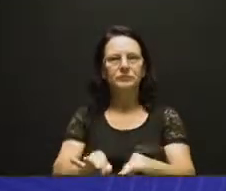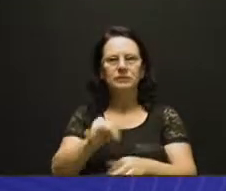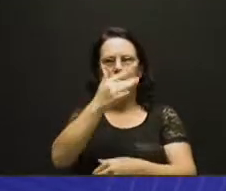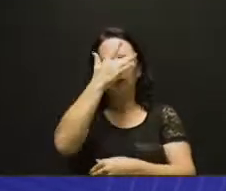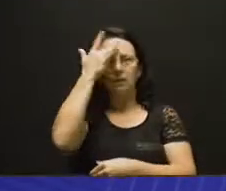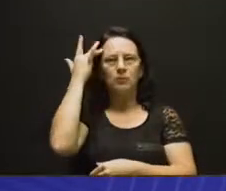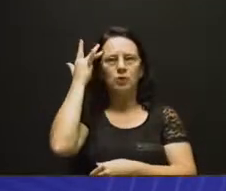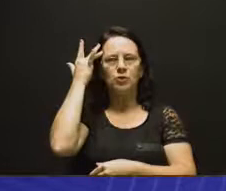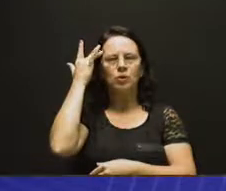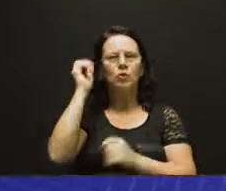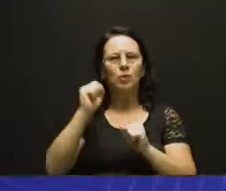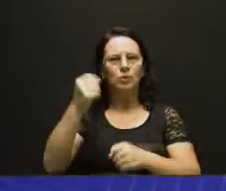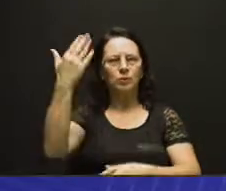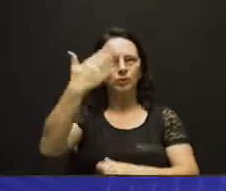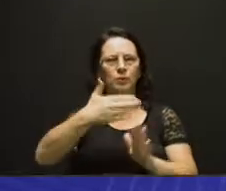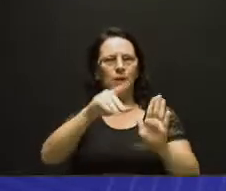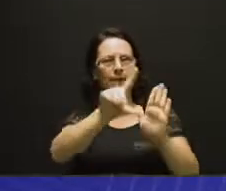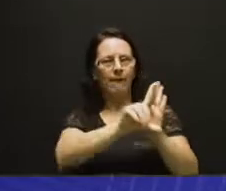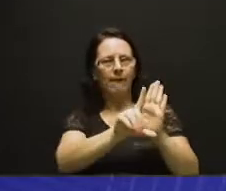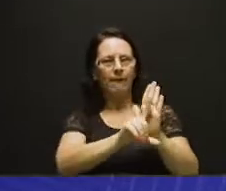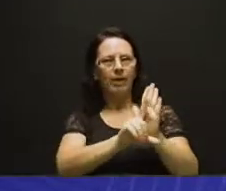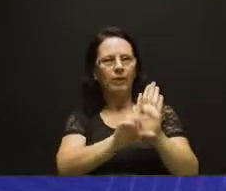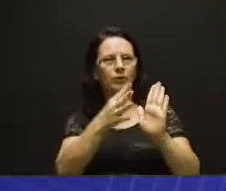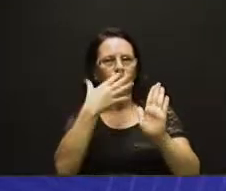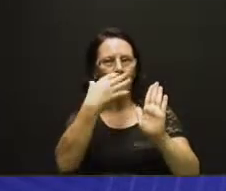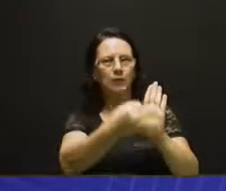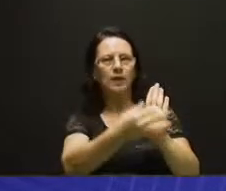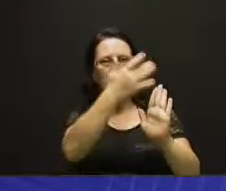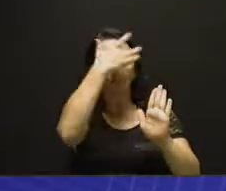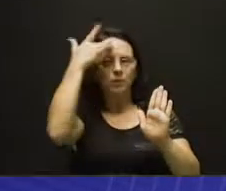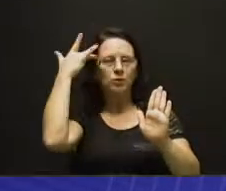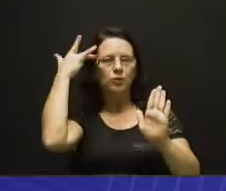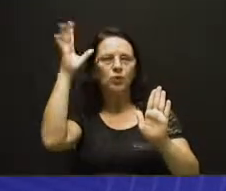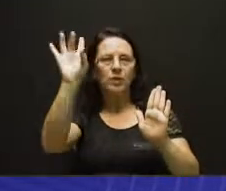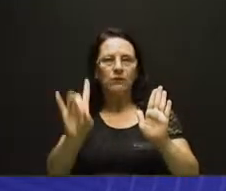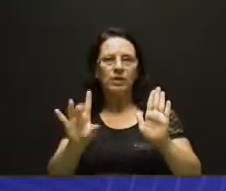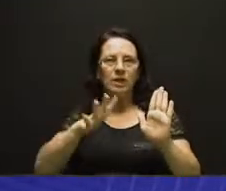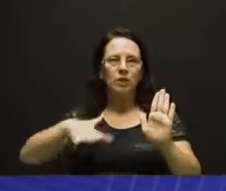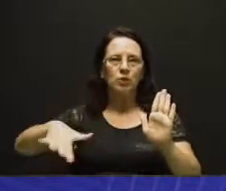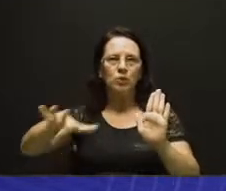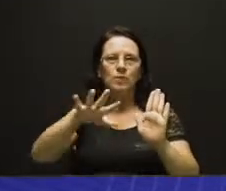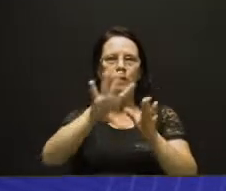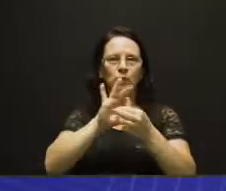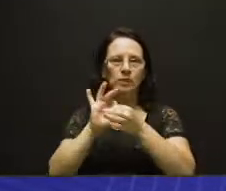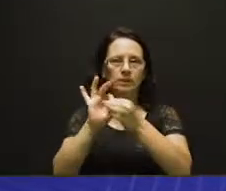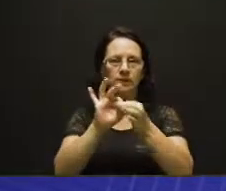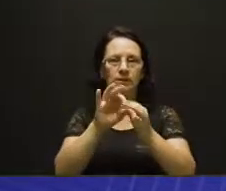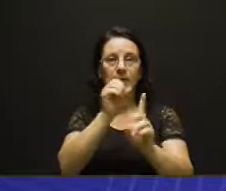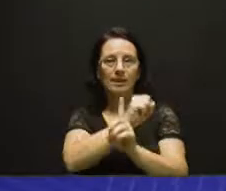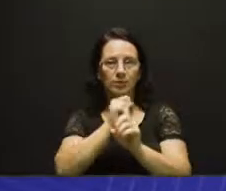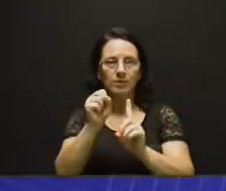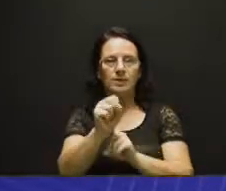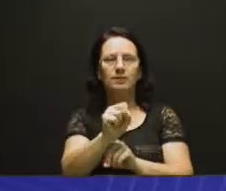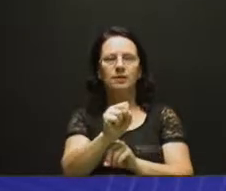tanto da lei como das pessoas com deficiência na sociedade elas precisam apenas ser vistas